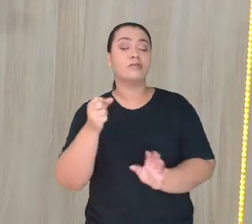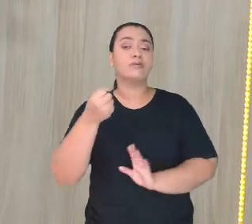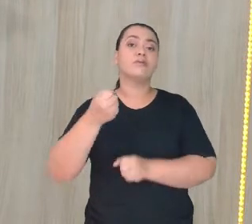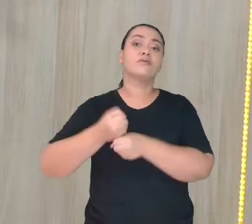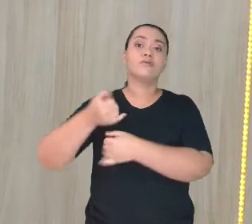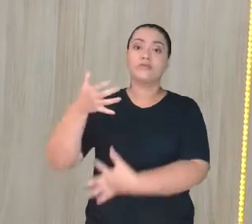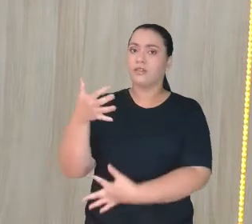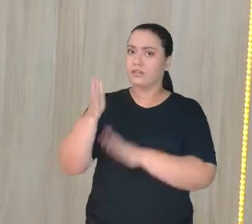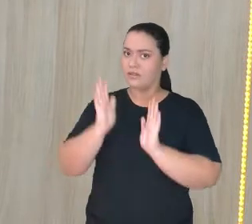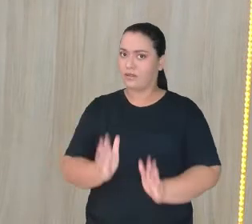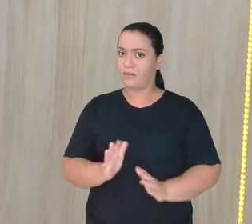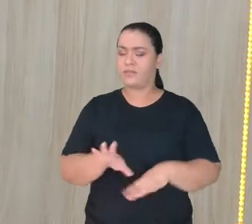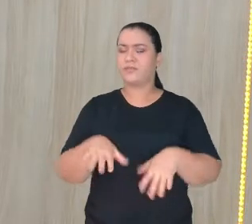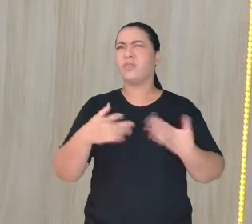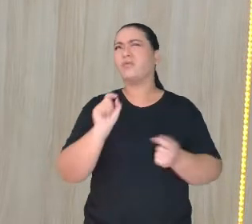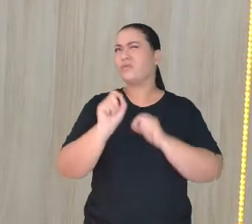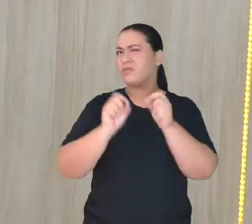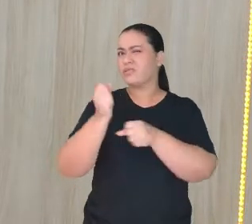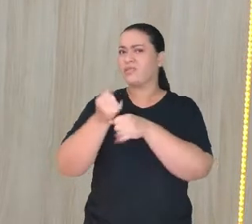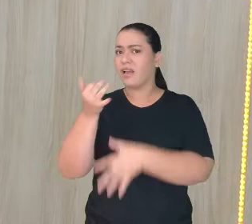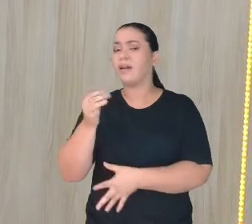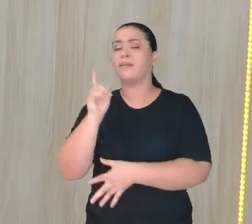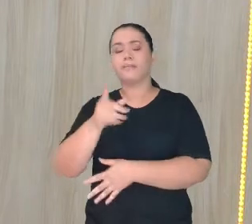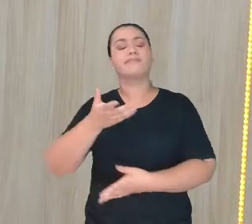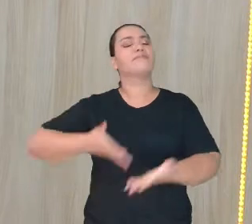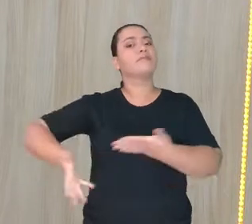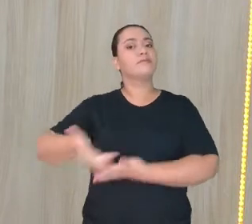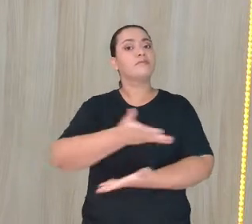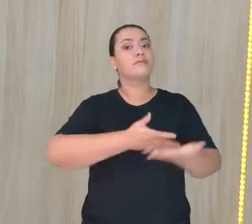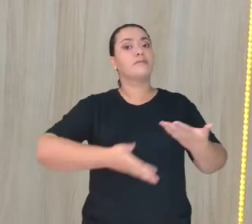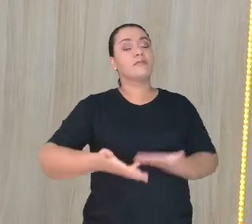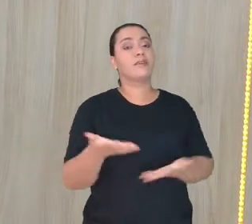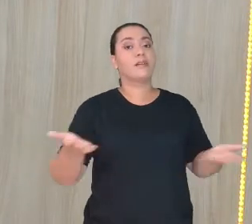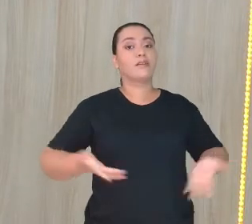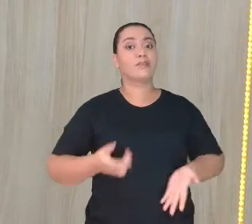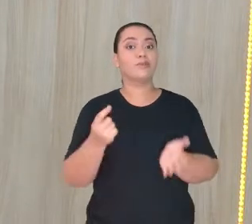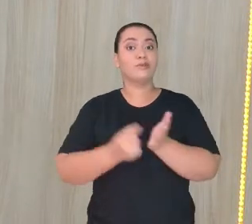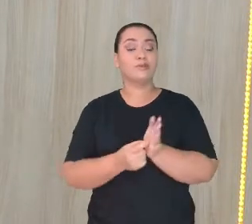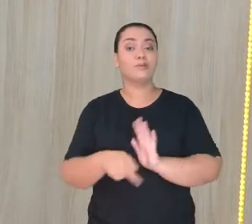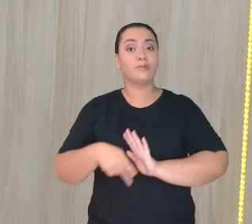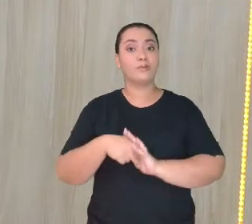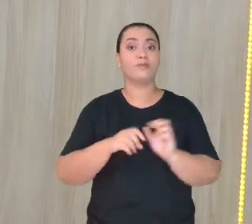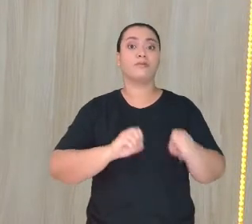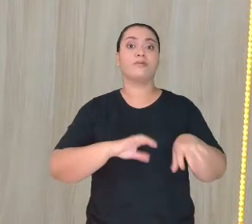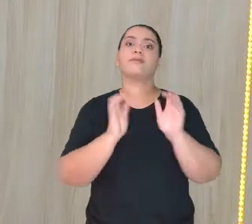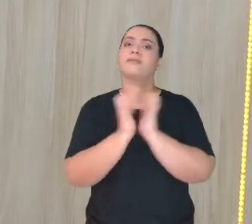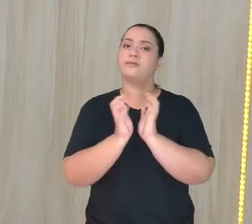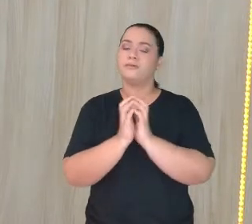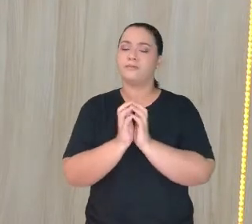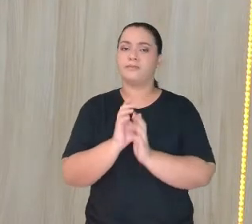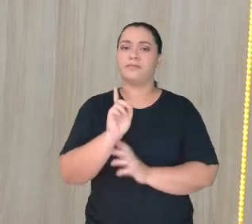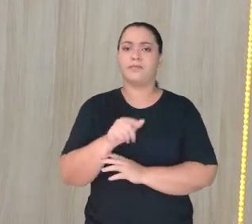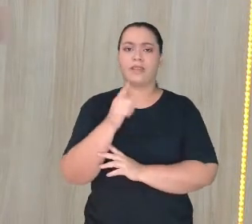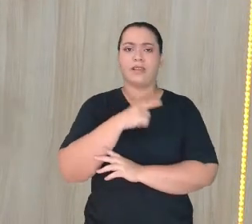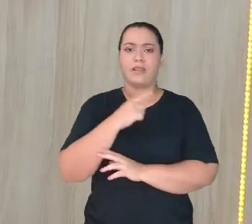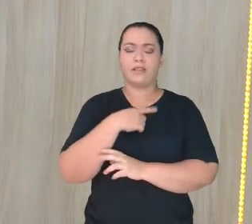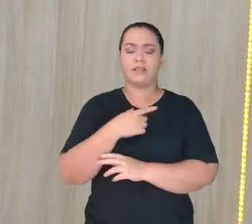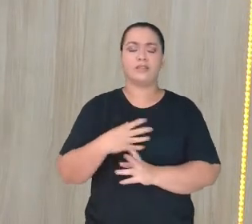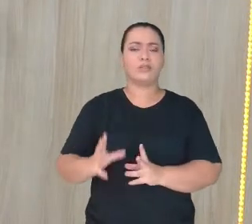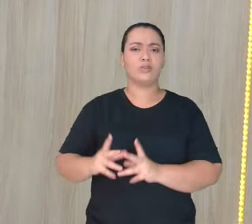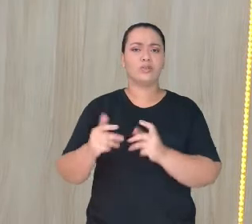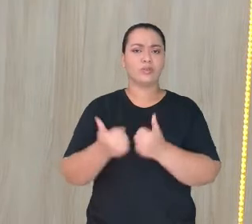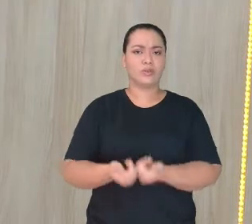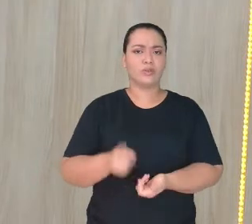é o chat? O chat é a ferramenta de interação do nosso aplicativo Educa Recife, disponível para todas as